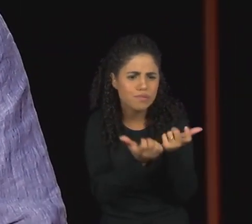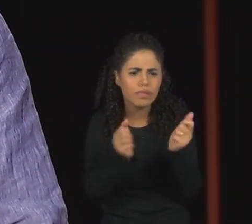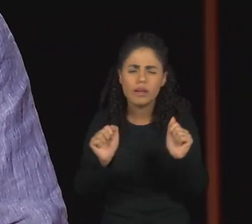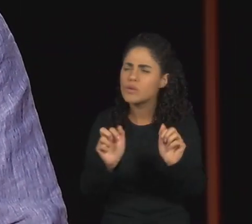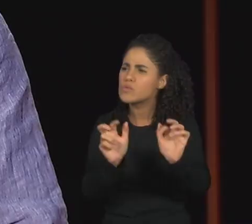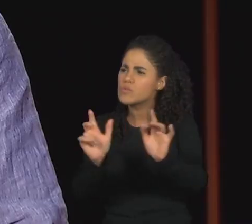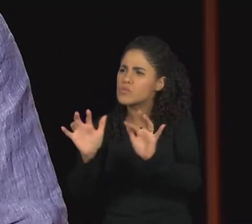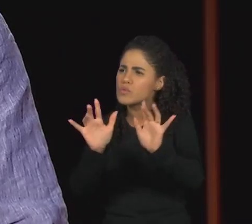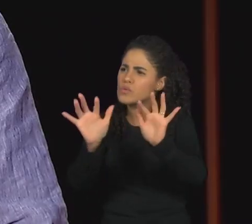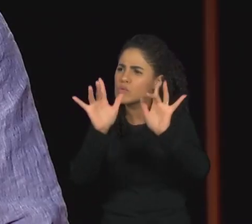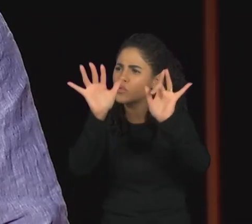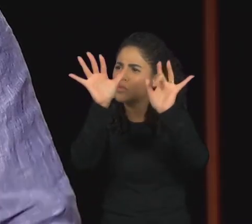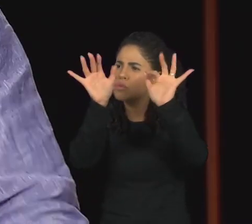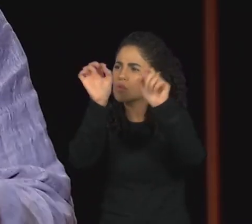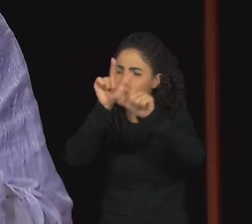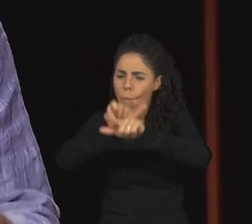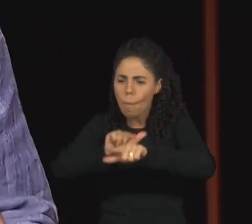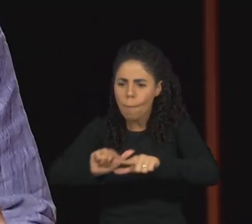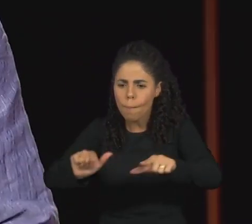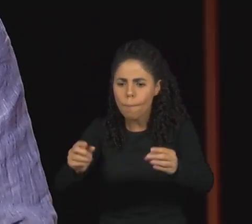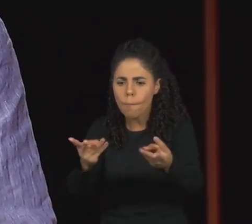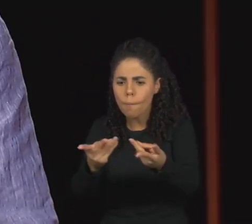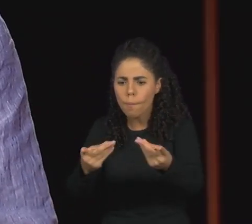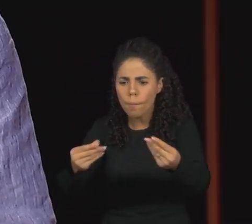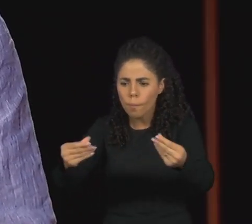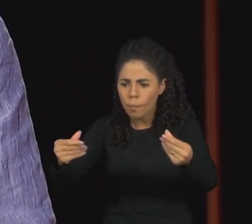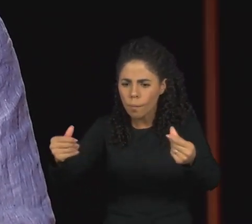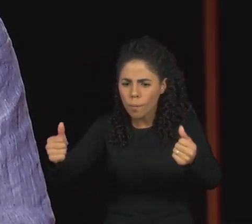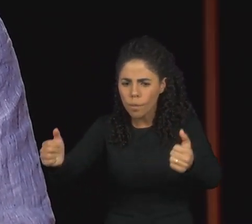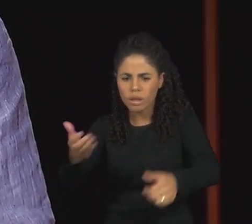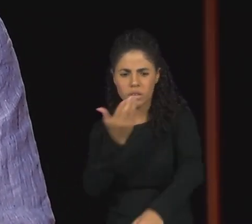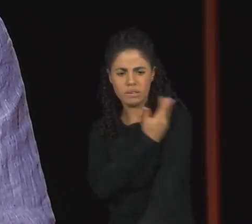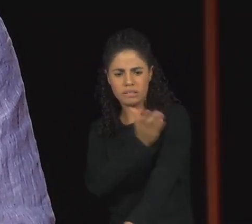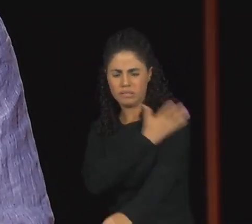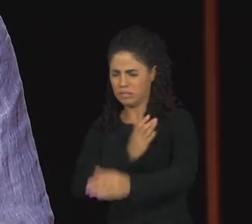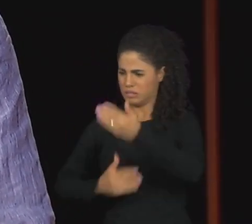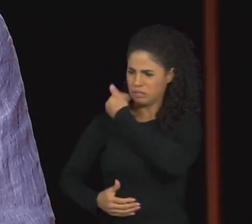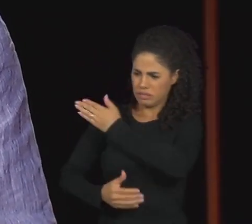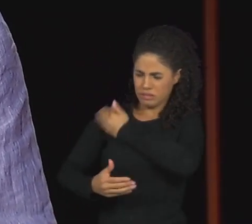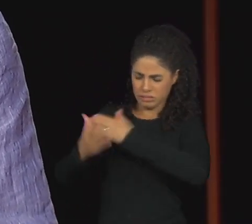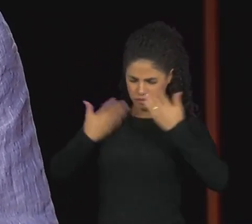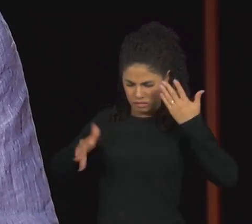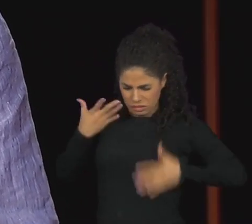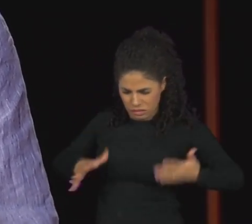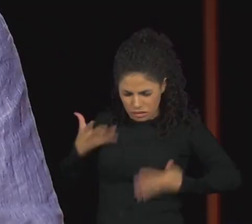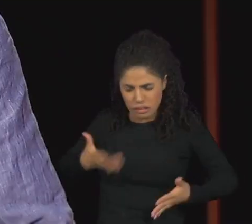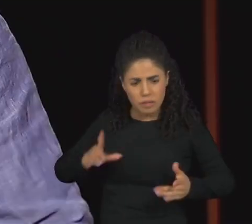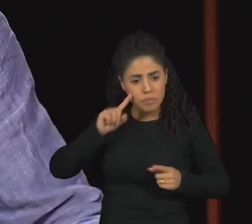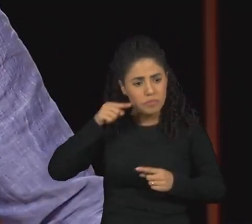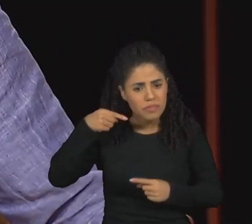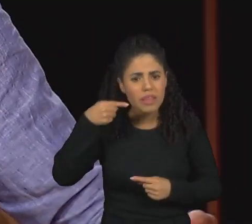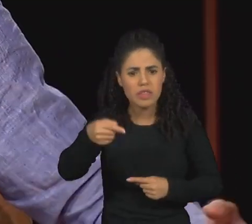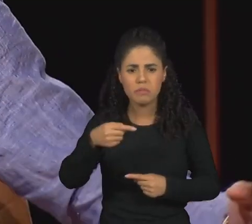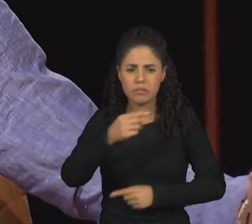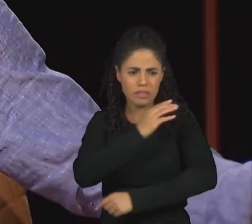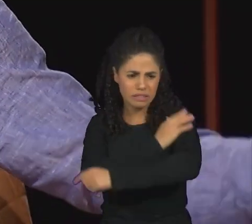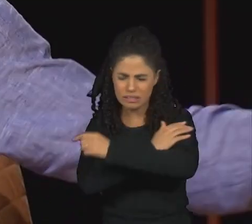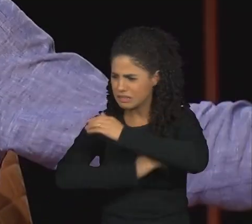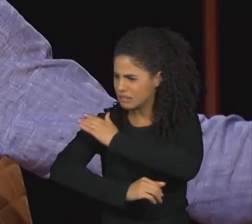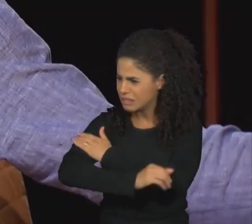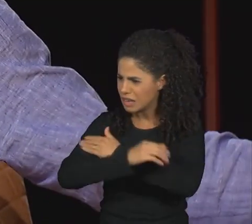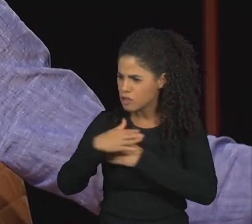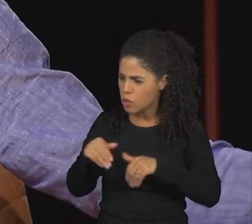fumaça e brasas. Eu tiro as cinzas do meu peito nu. Daqui a pouco, os meus 2 braços